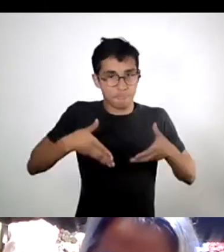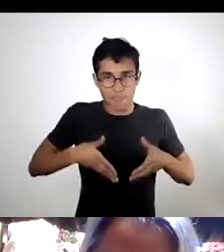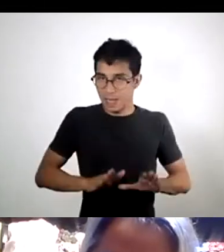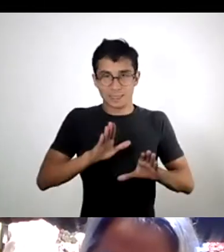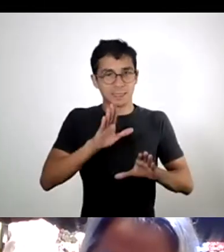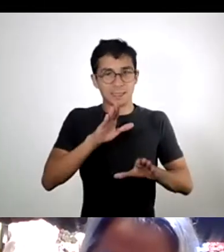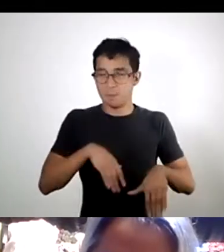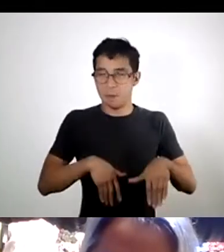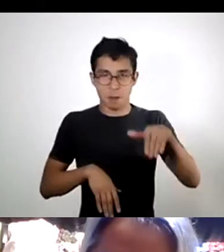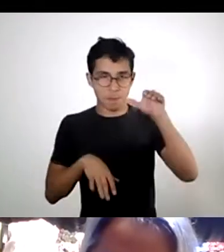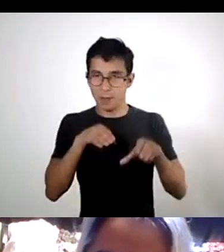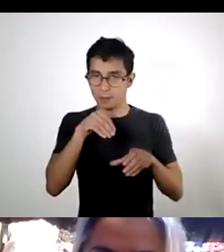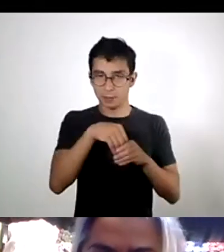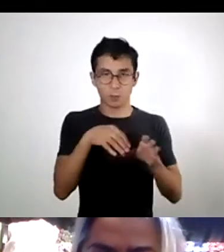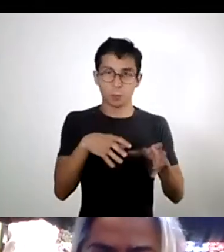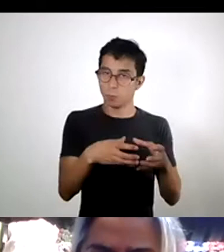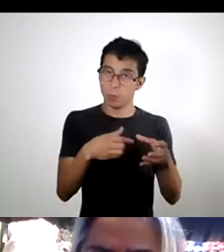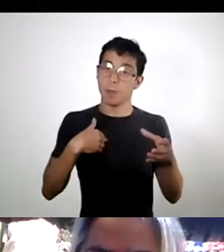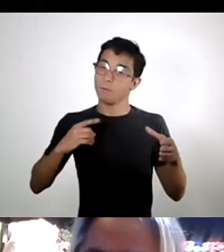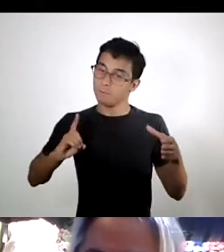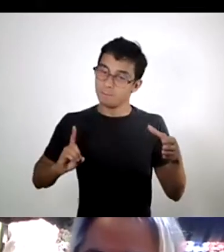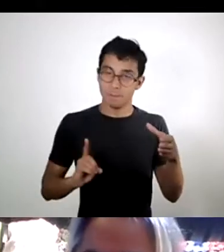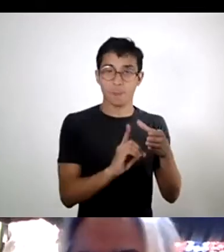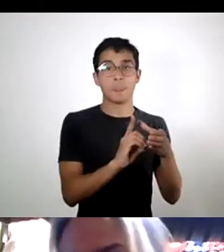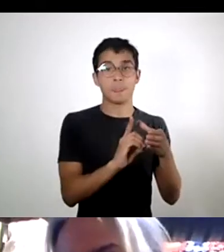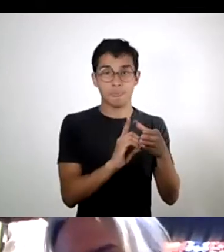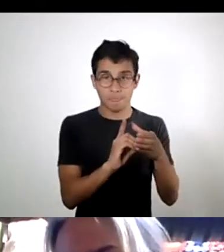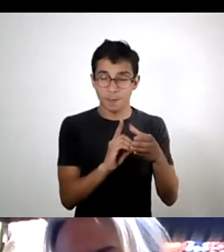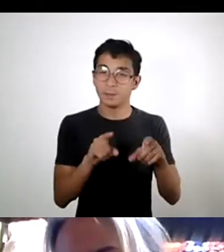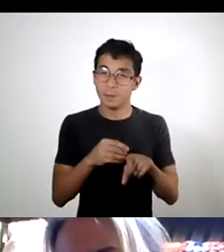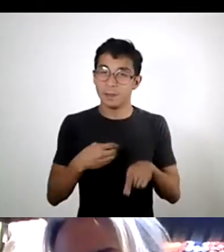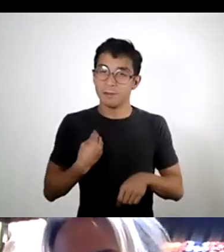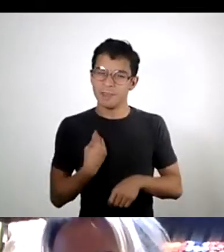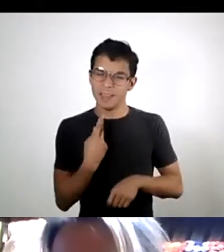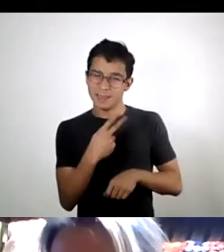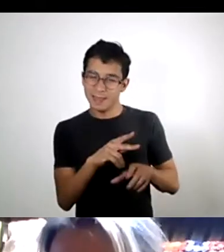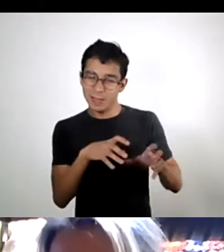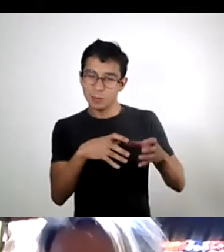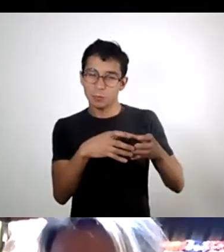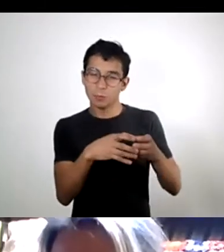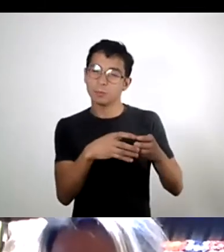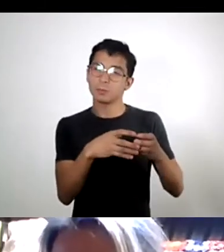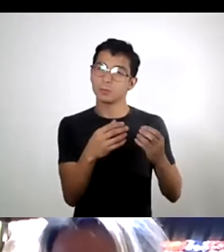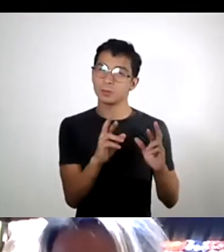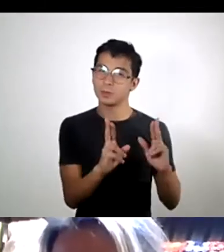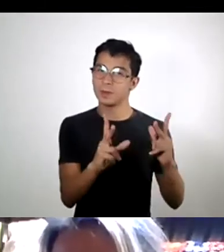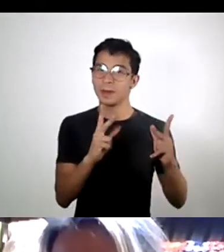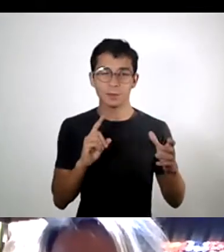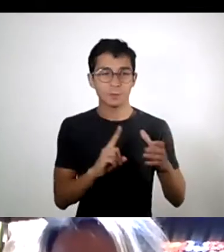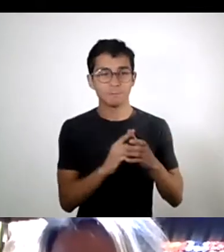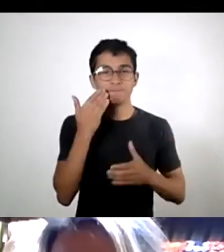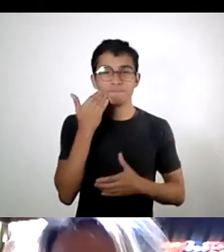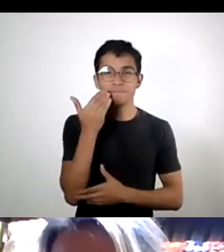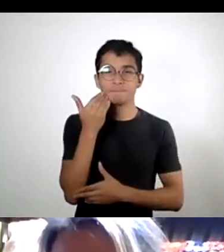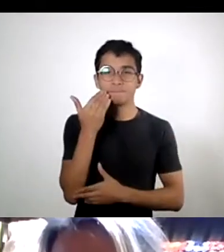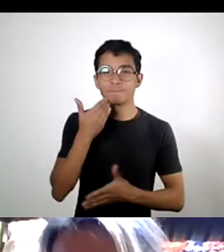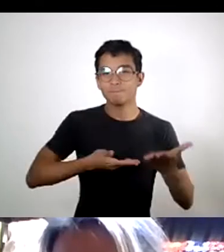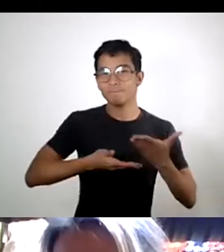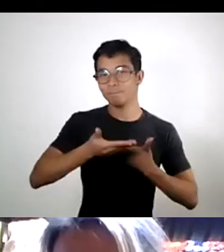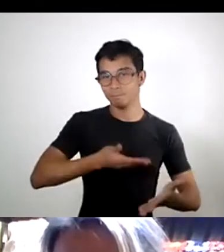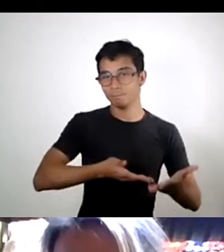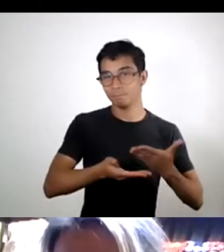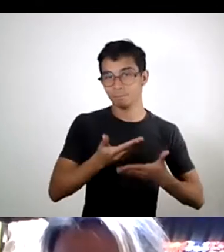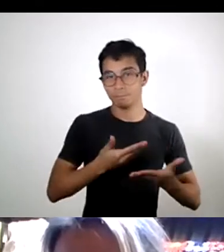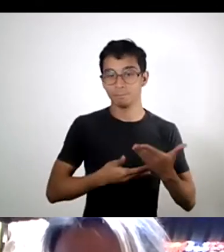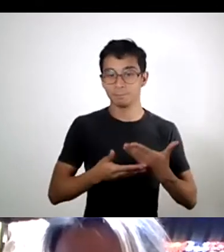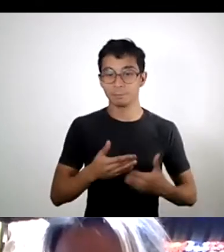viver esse modos diferentes, né? Da urbanização de vida, né? Mas também